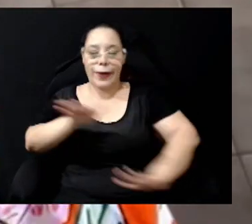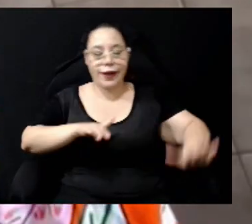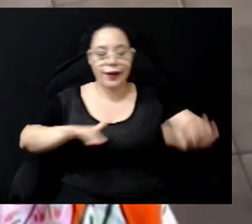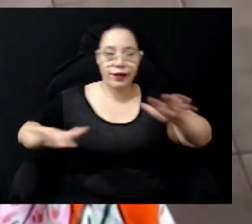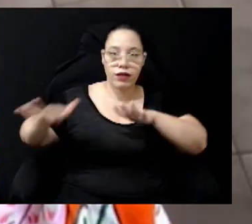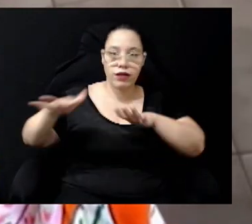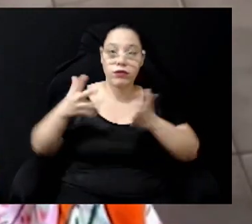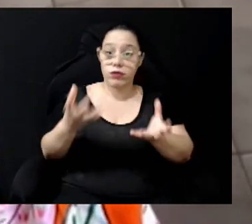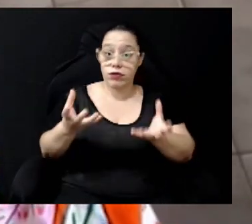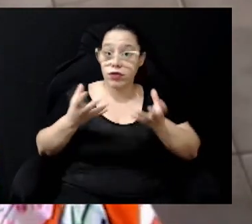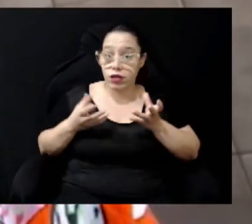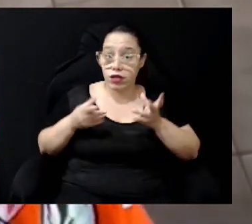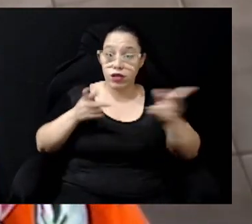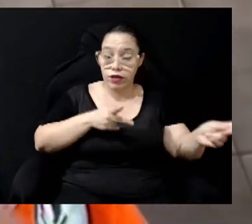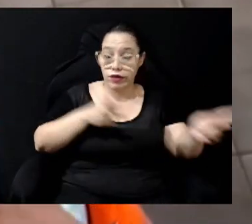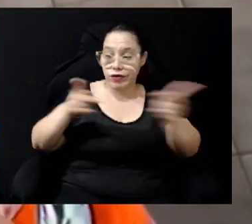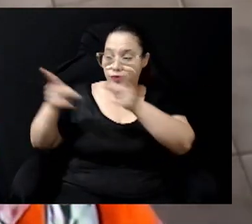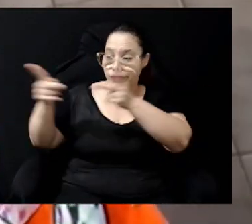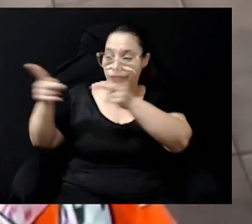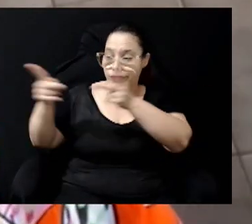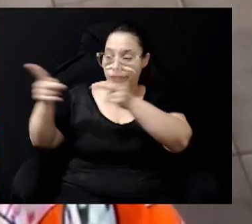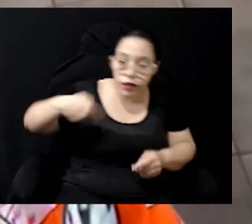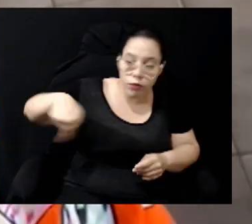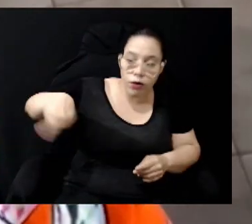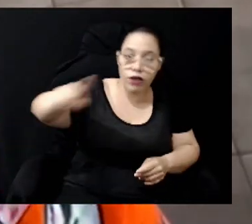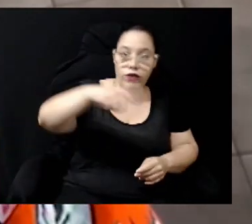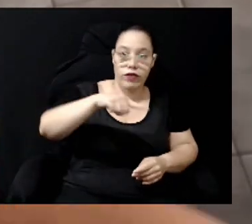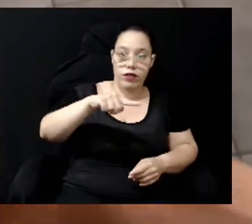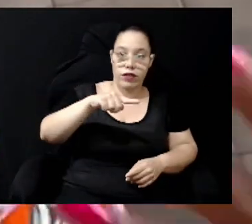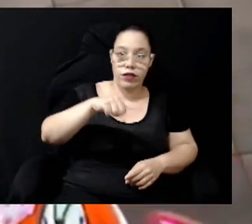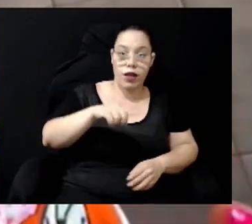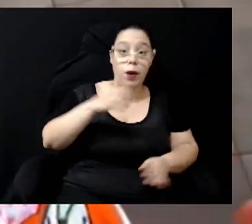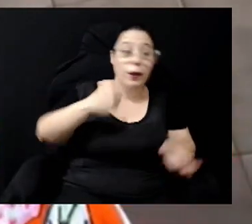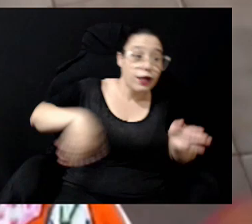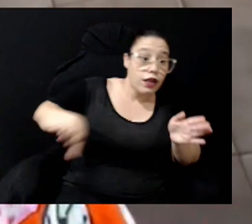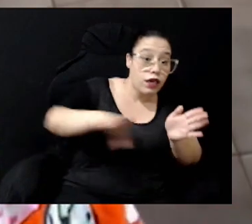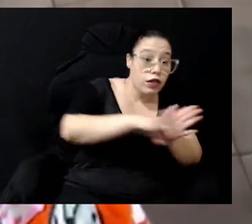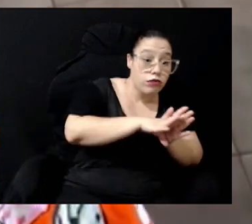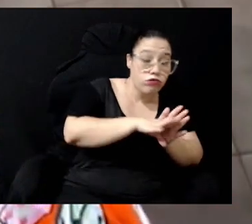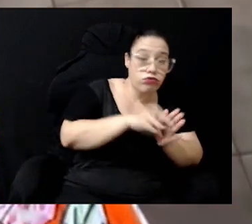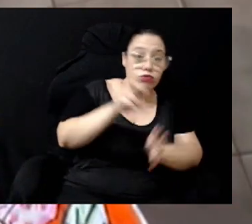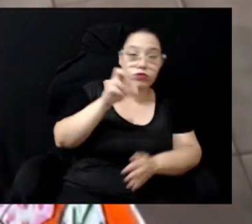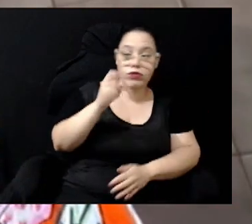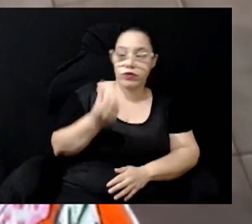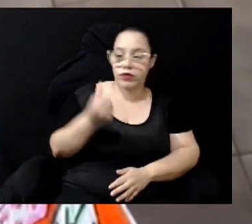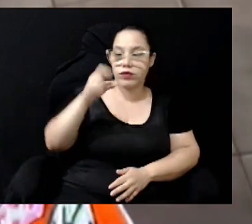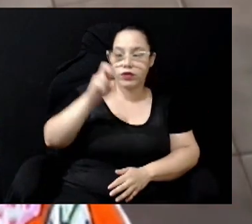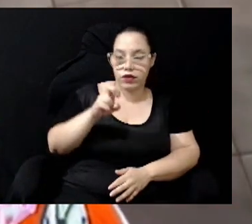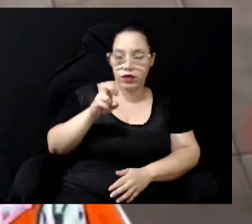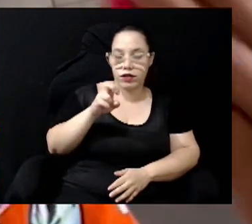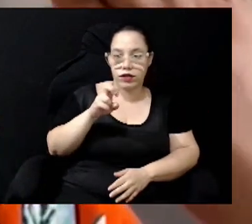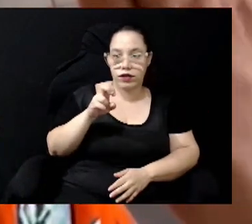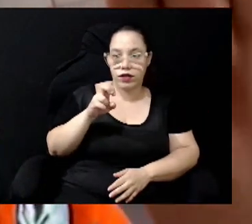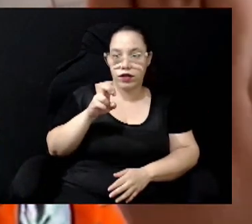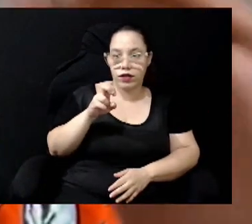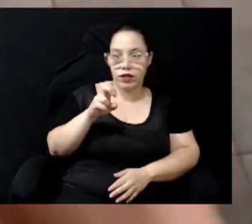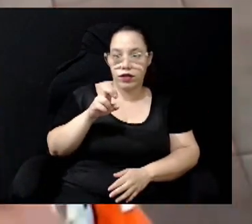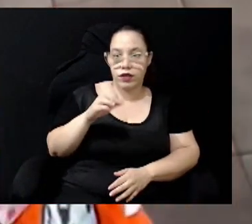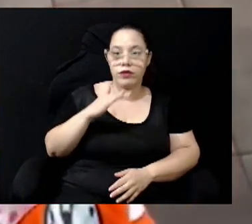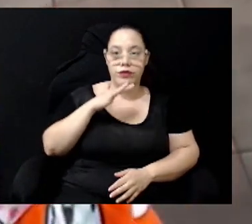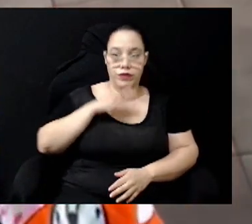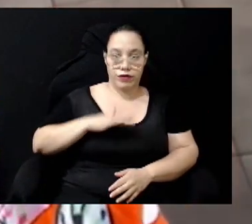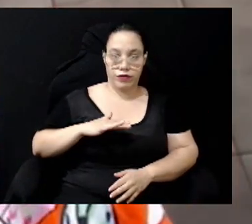esse convite aqui para vocês. E vocês estarem lá a partir das 15 horas. O Movimento Rosalina já estará lá.